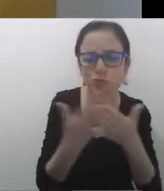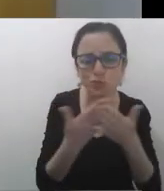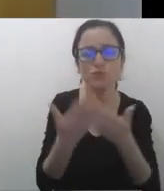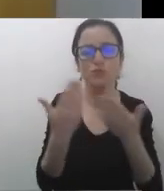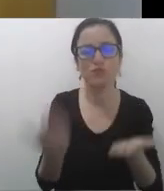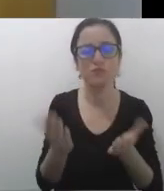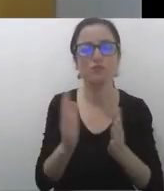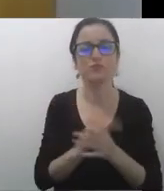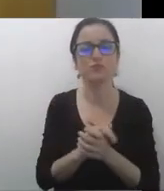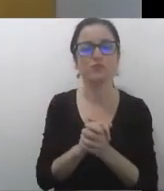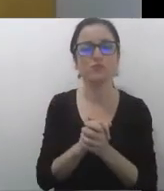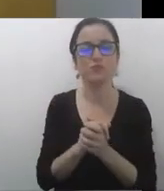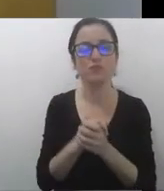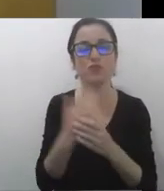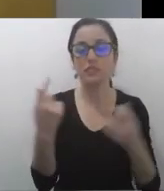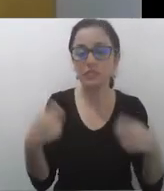que é,